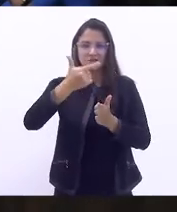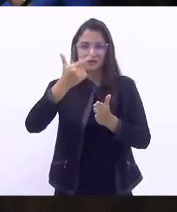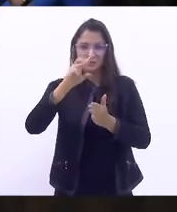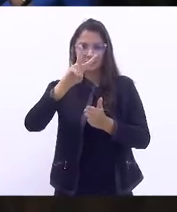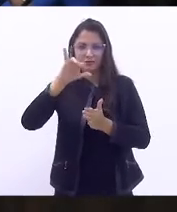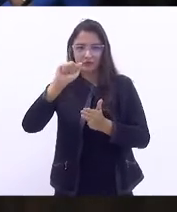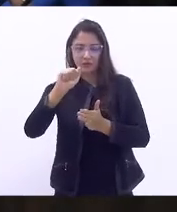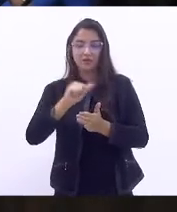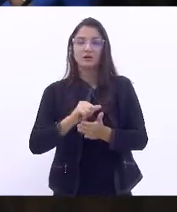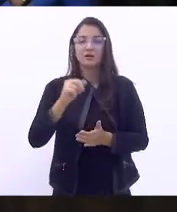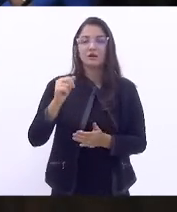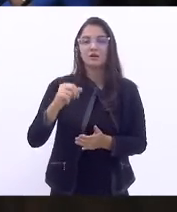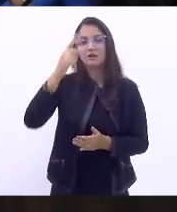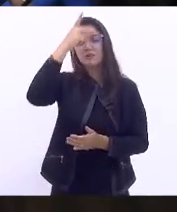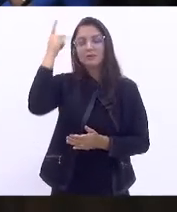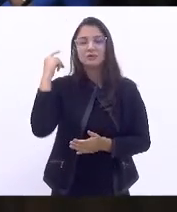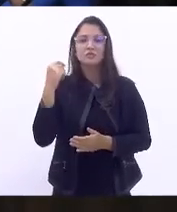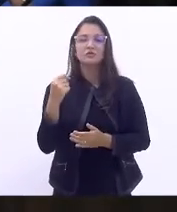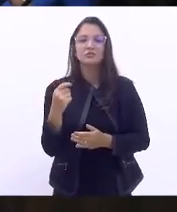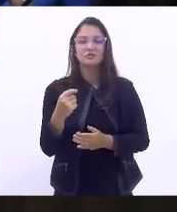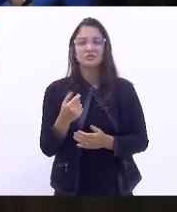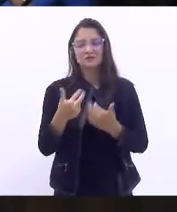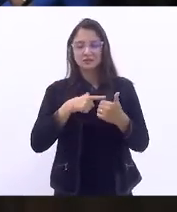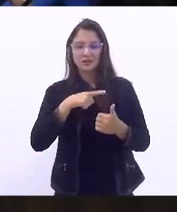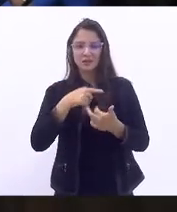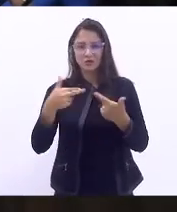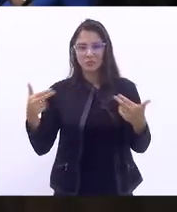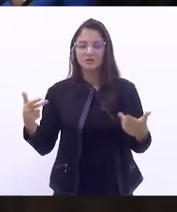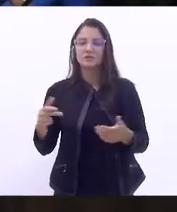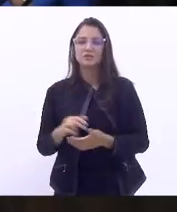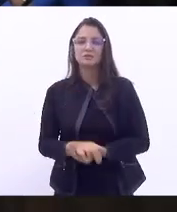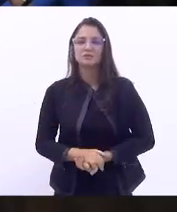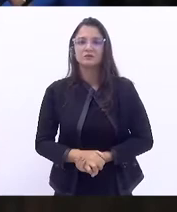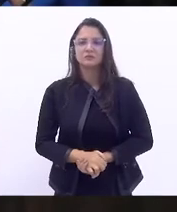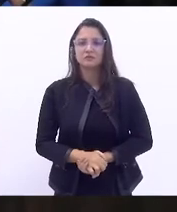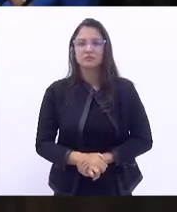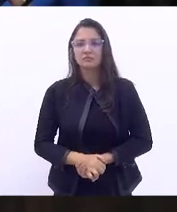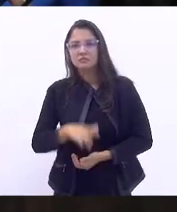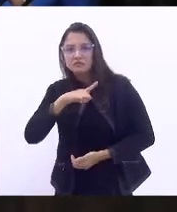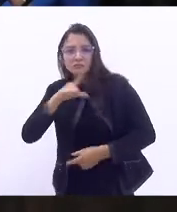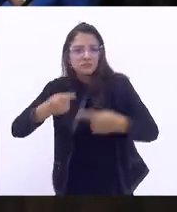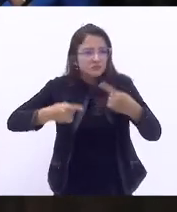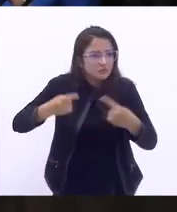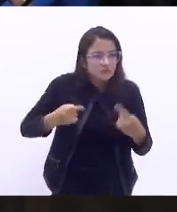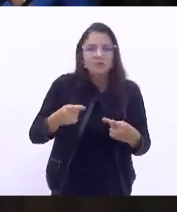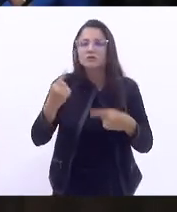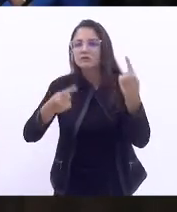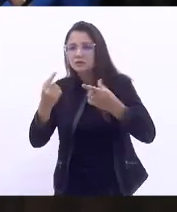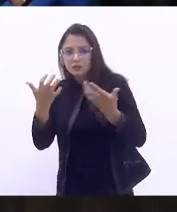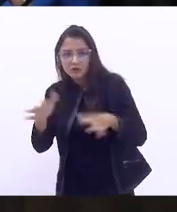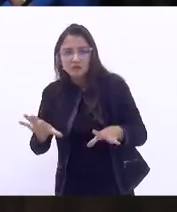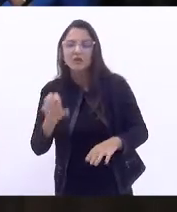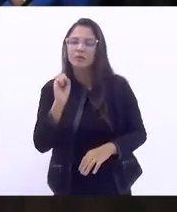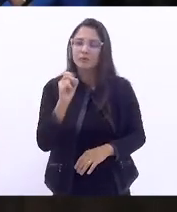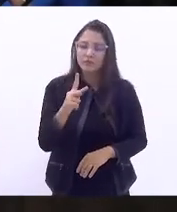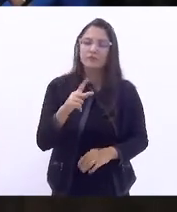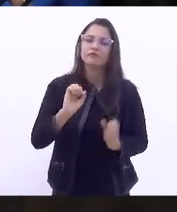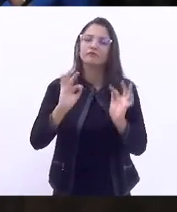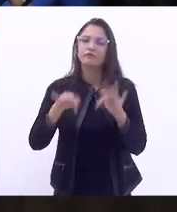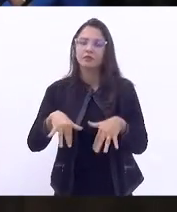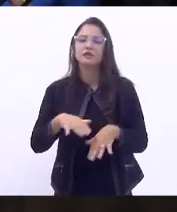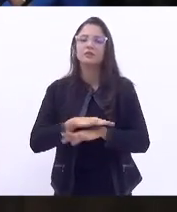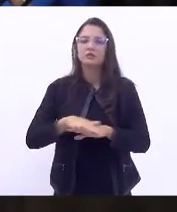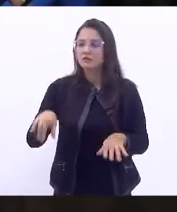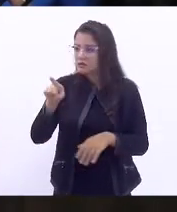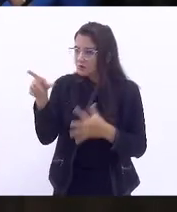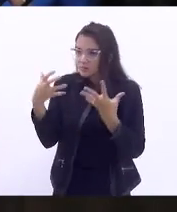da vítima, na forma que menciona. Em discussão, não havendo quem queira discutir, encerrada a discussão, em votação, senhores que aprovam, permaneçam como